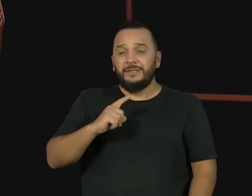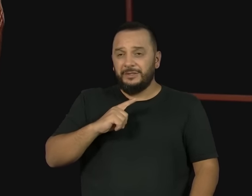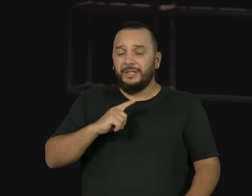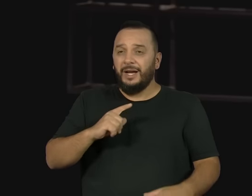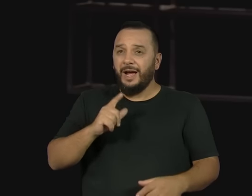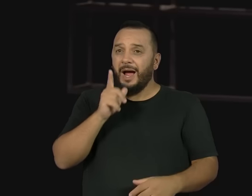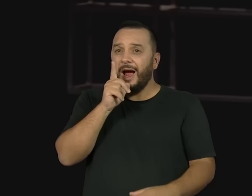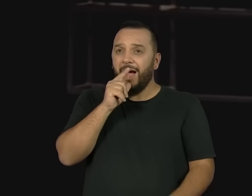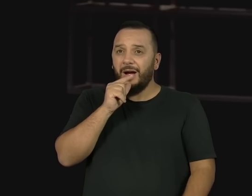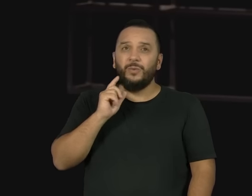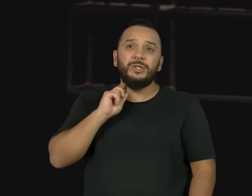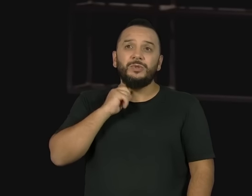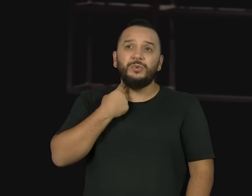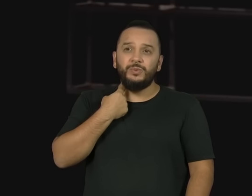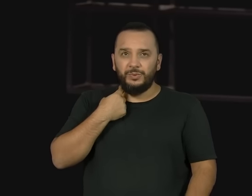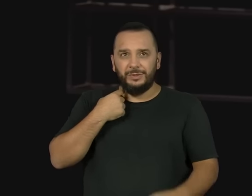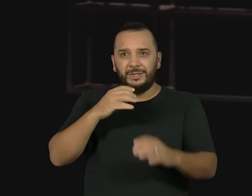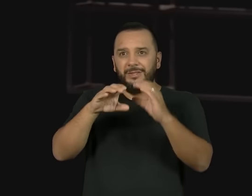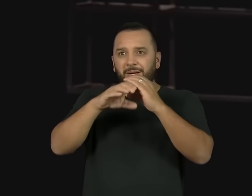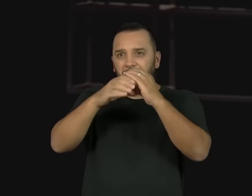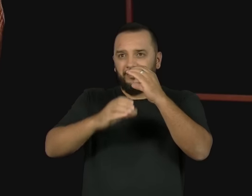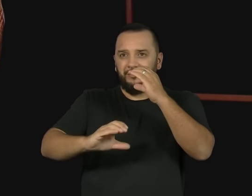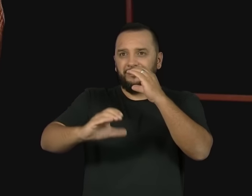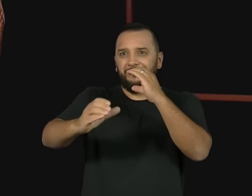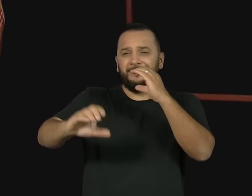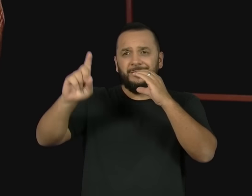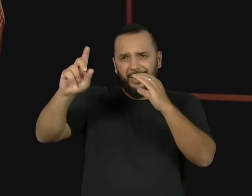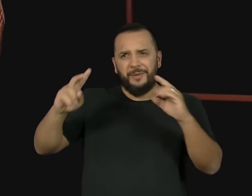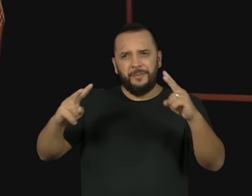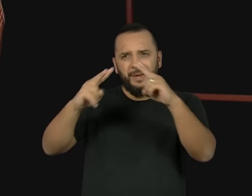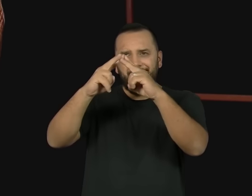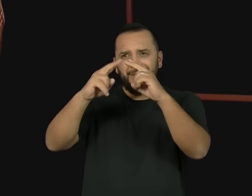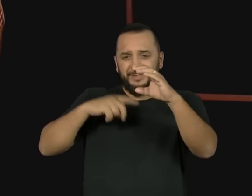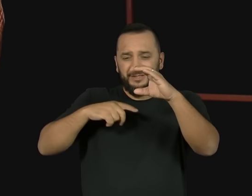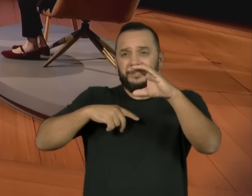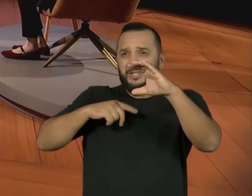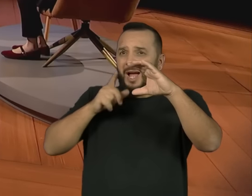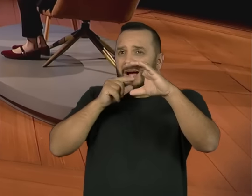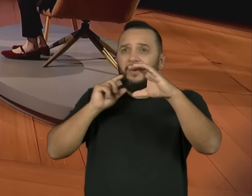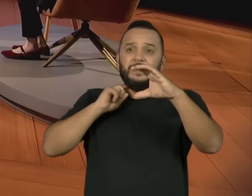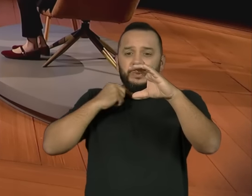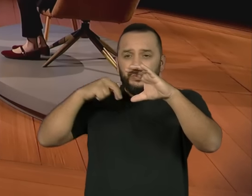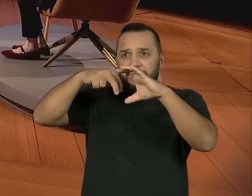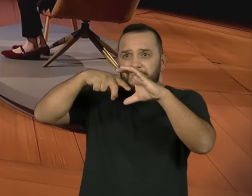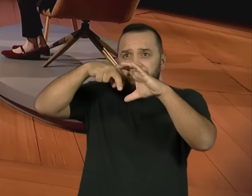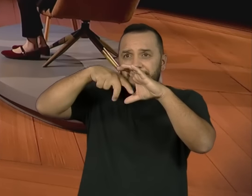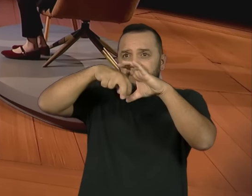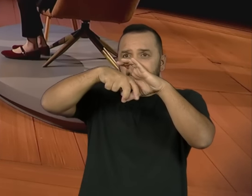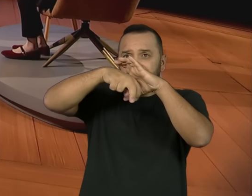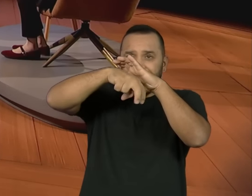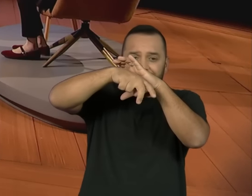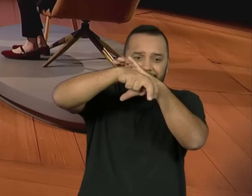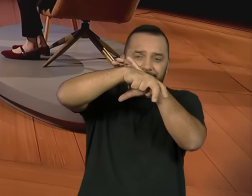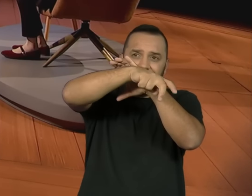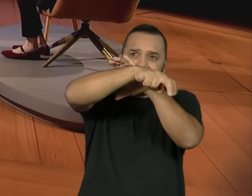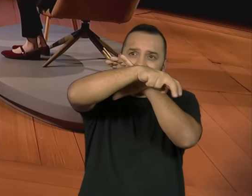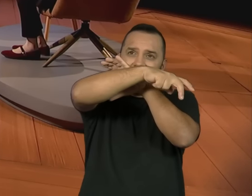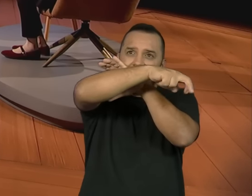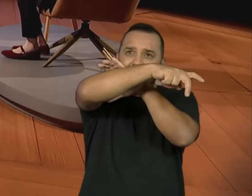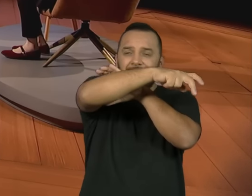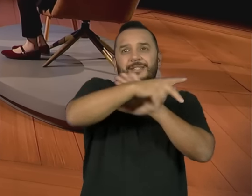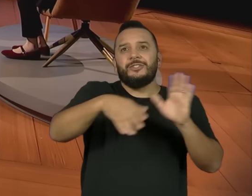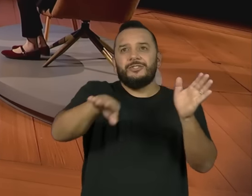muito bem organizados, você sabe, né? E a gente foi pelos esgotos até chegar. Não acredito. A gente